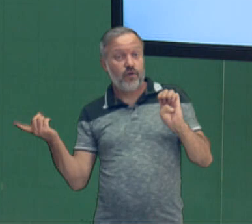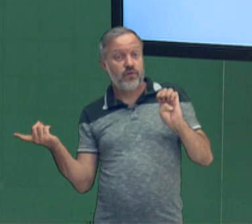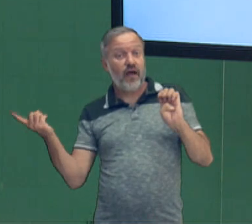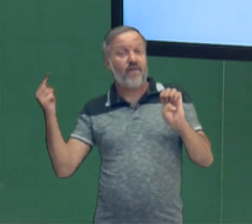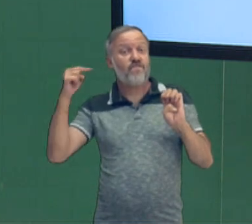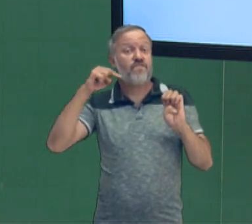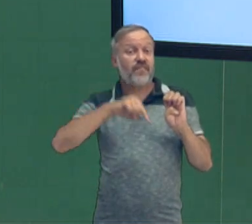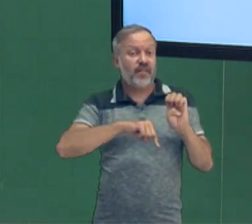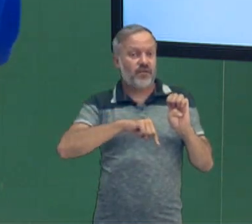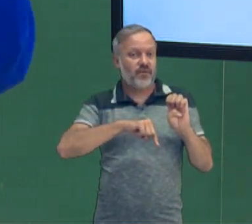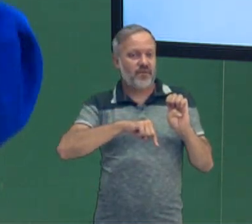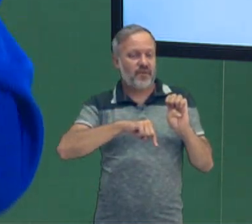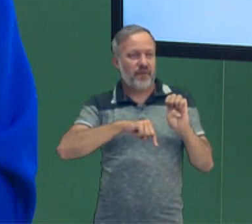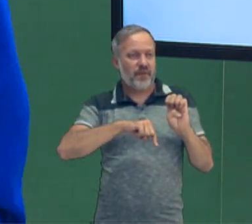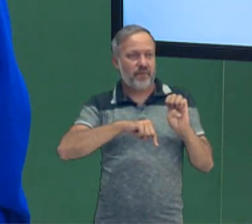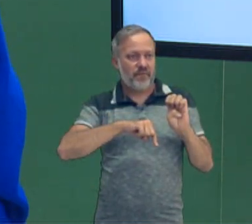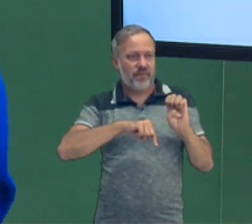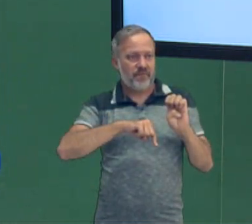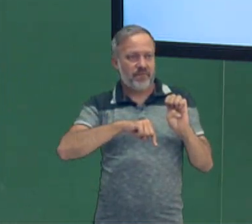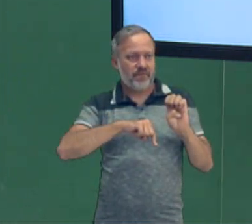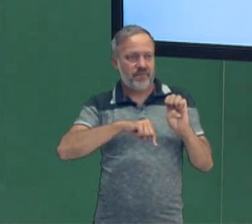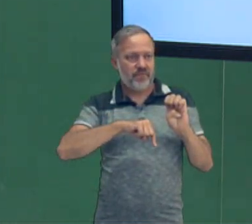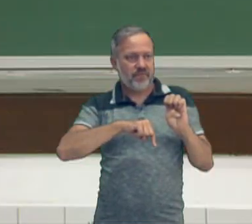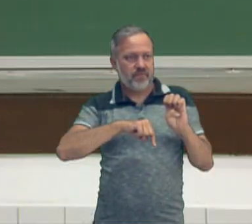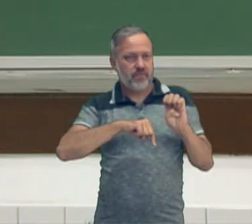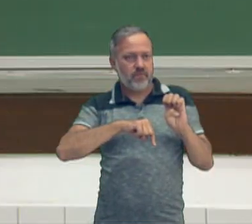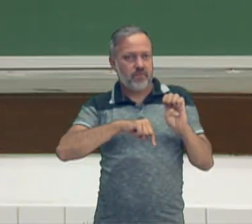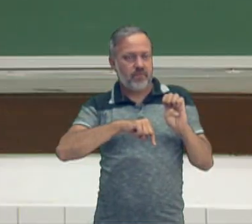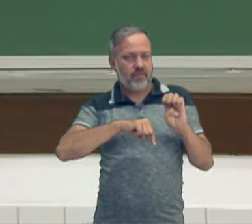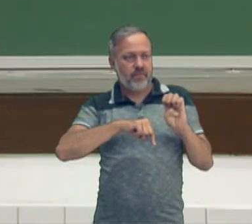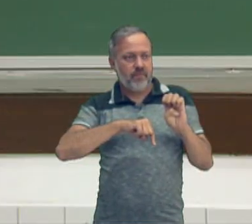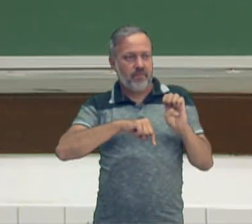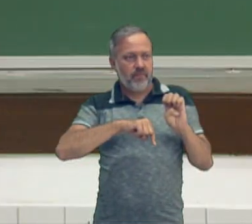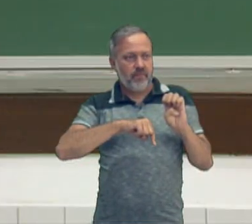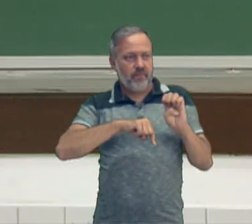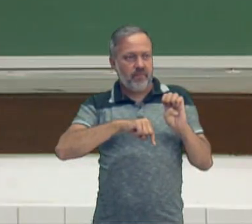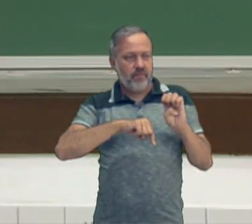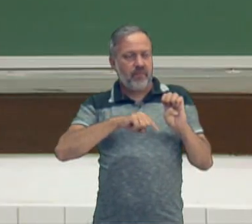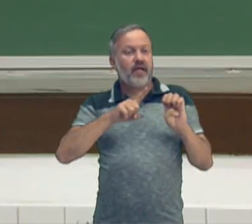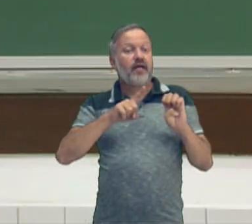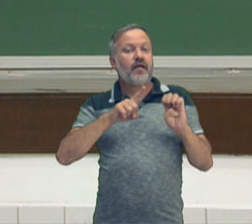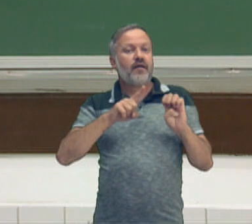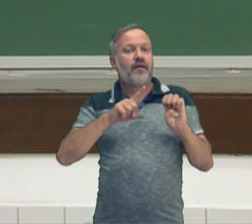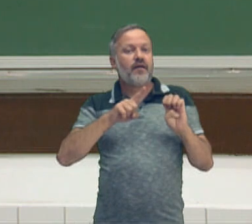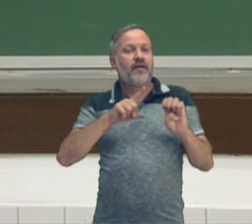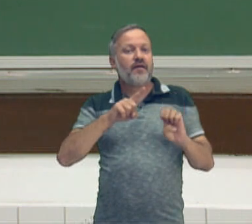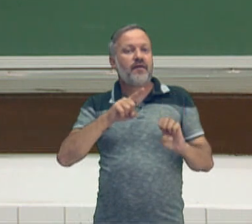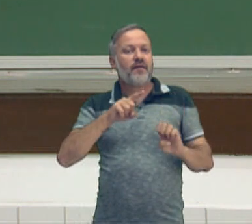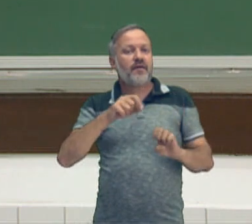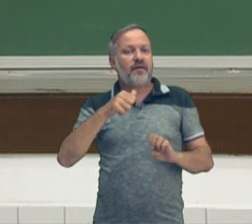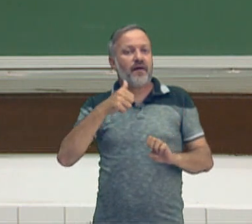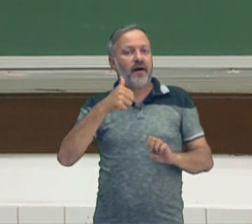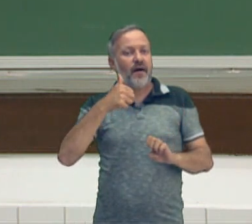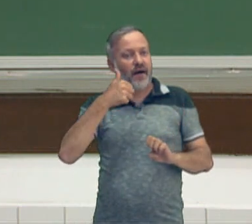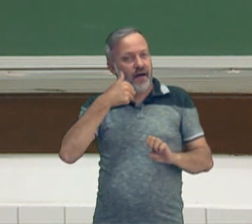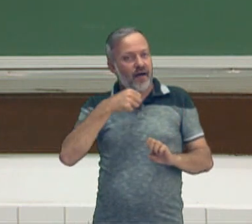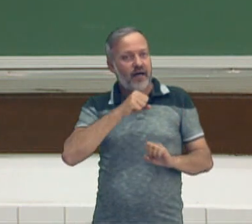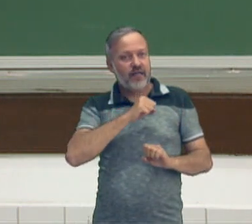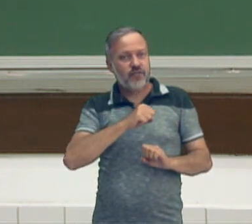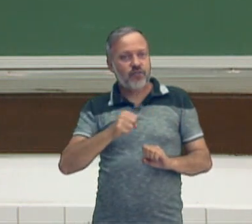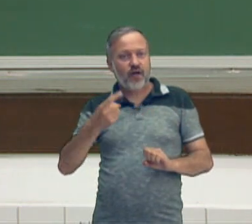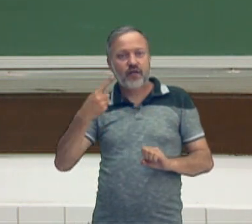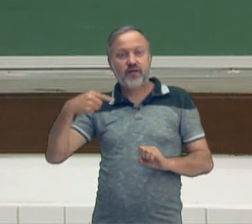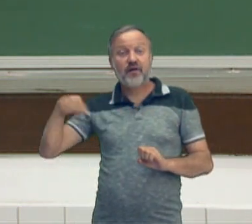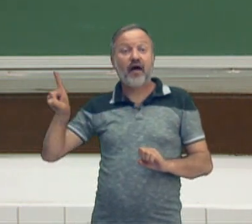chegando. Imigrante está chegando. Aí, né, a sogra vai embora. Olha só. E daí você vai fazer o